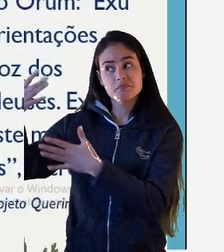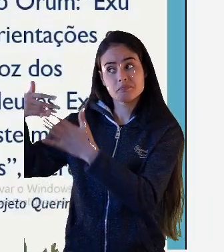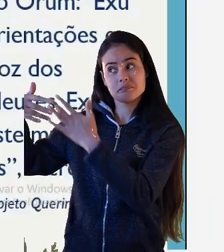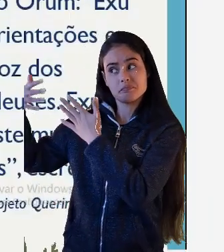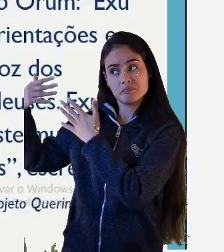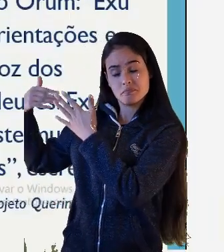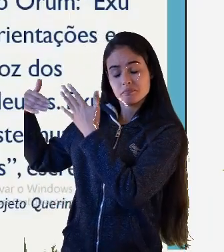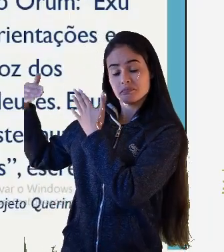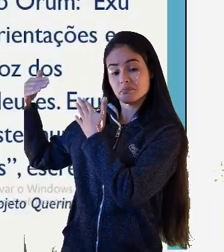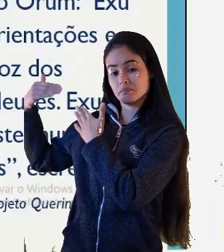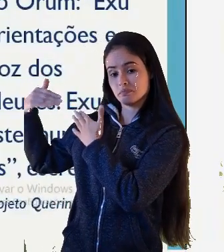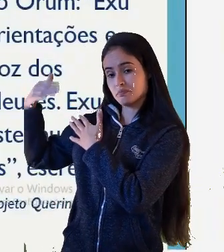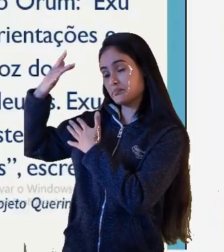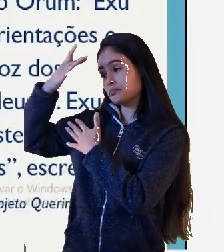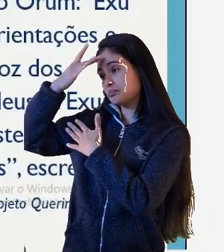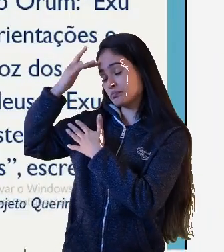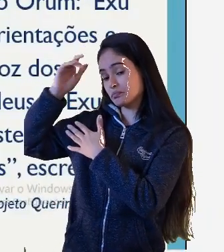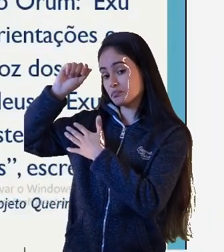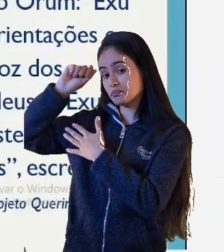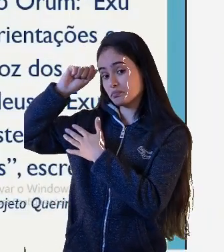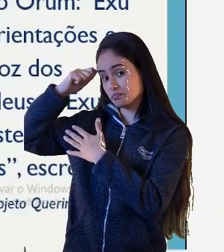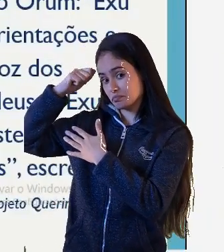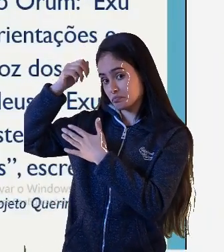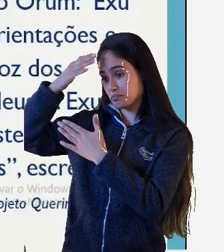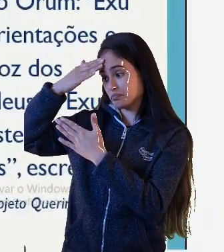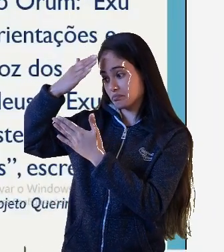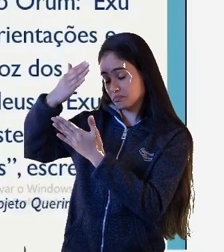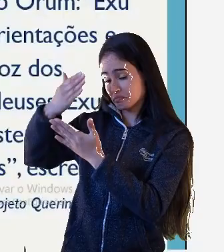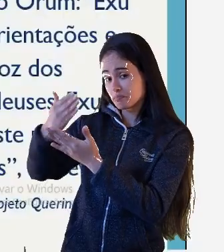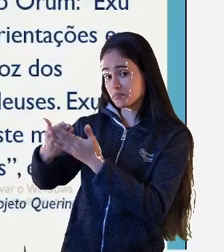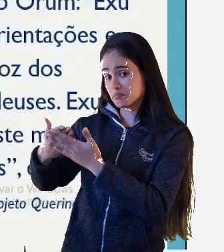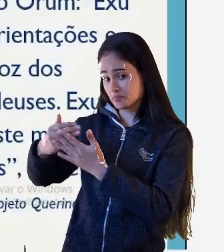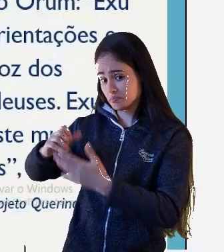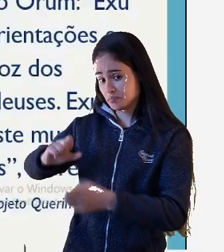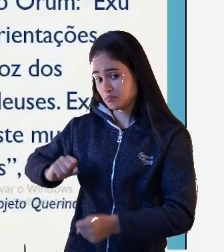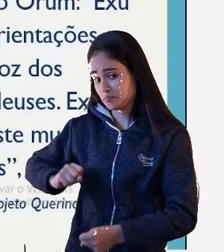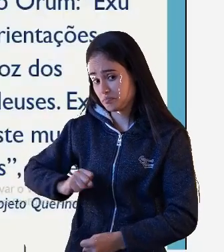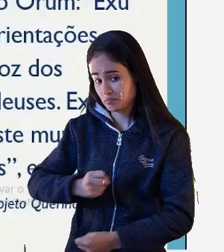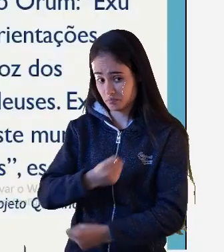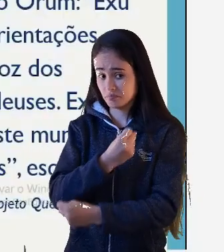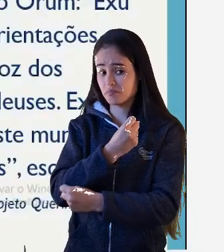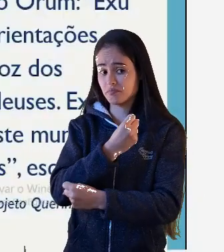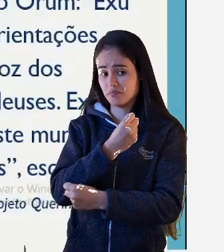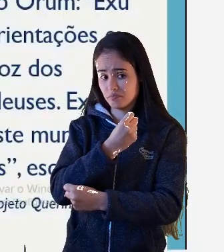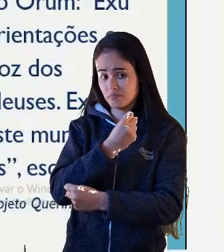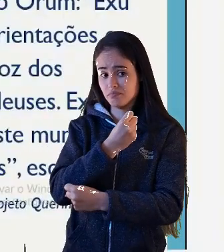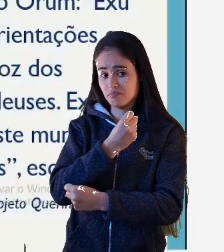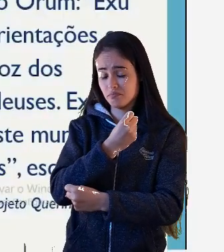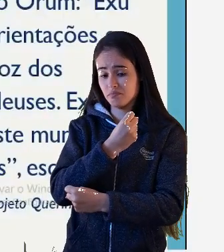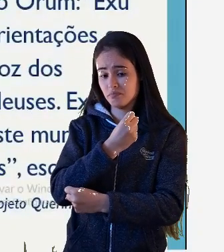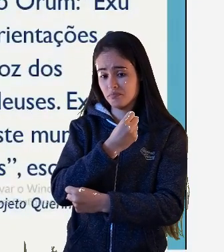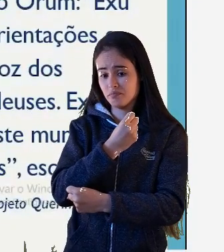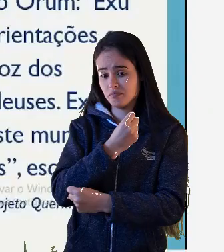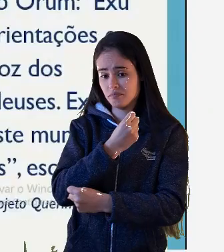com ele, né? Mas o Exu todo mundo implica. Então isso também vem de uma falácia, né?